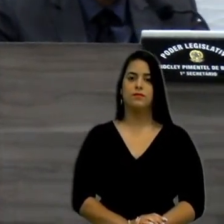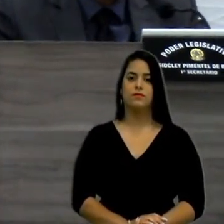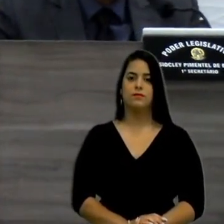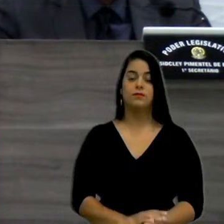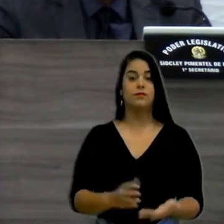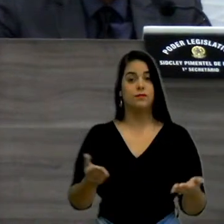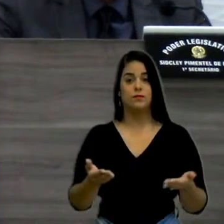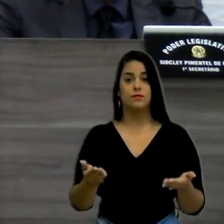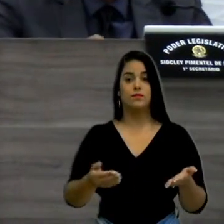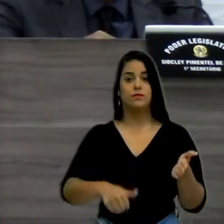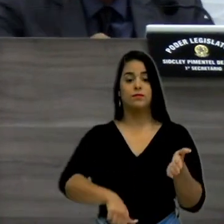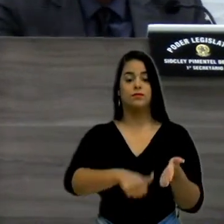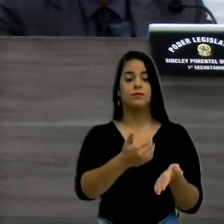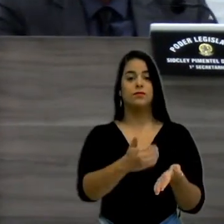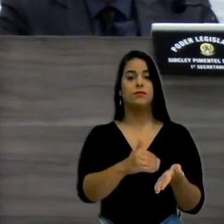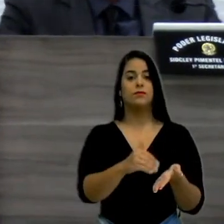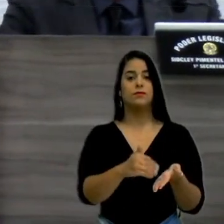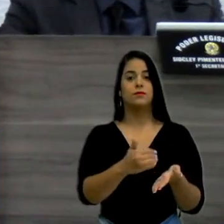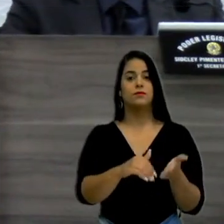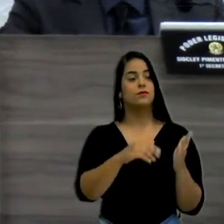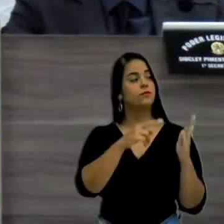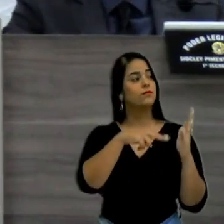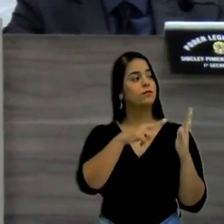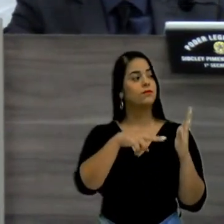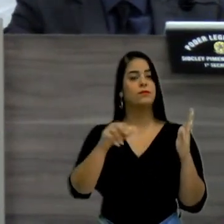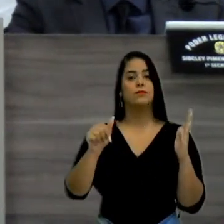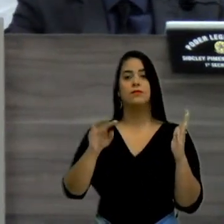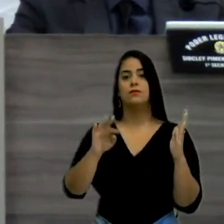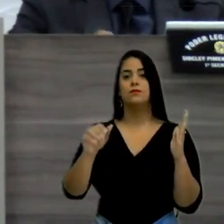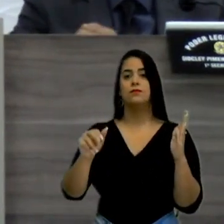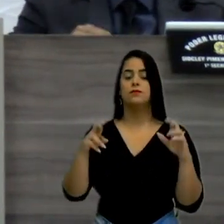Passo para o primeiro secretário fazer a leitura da ata da sessão anterior.